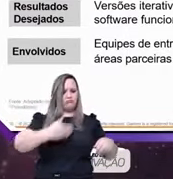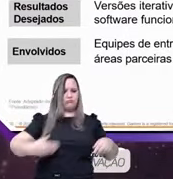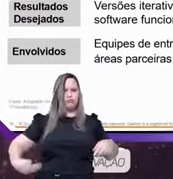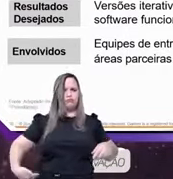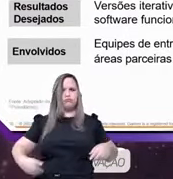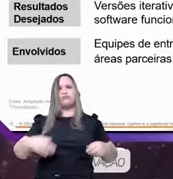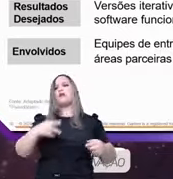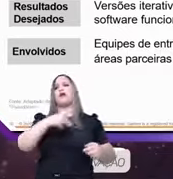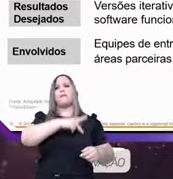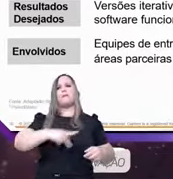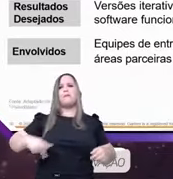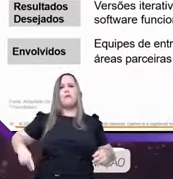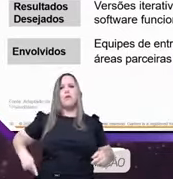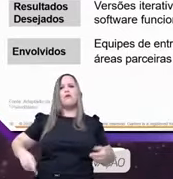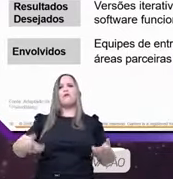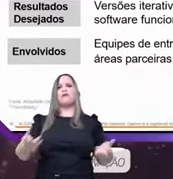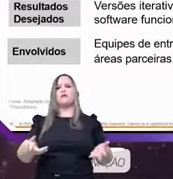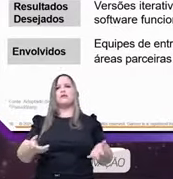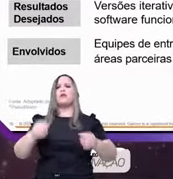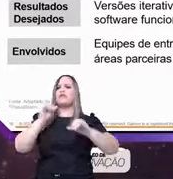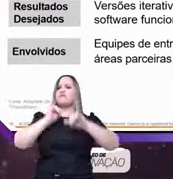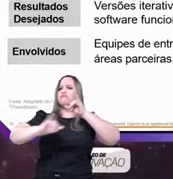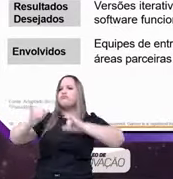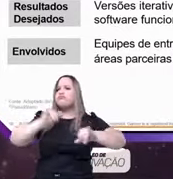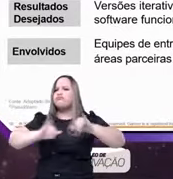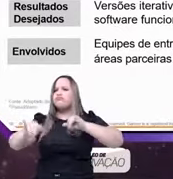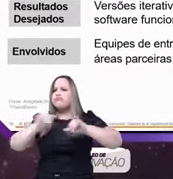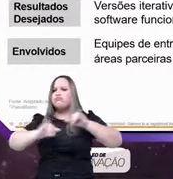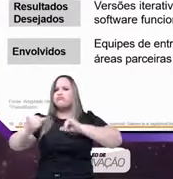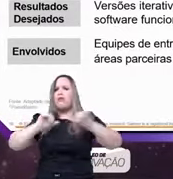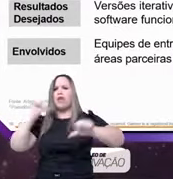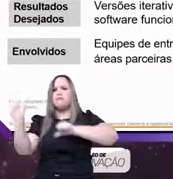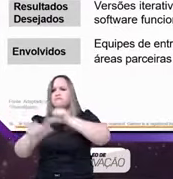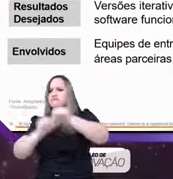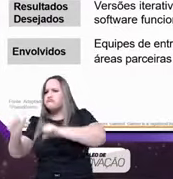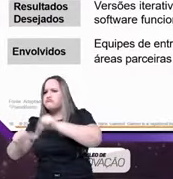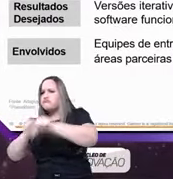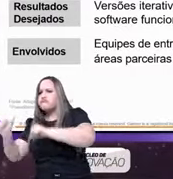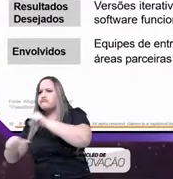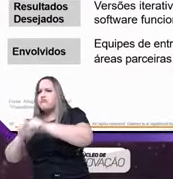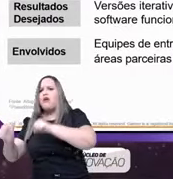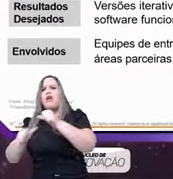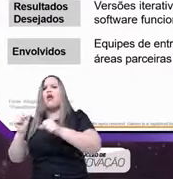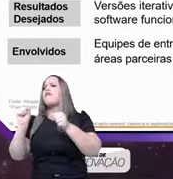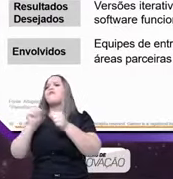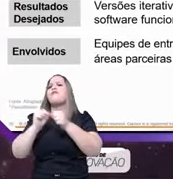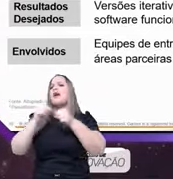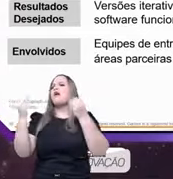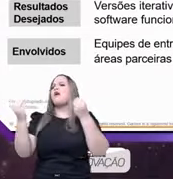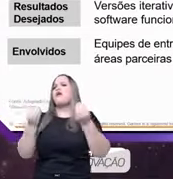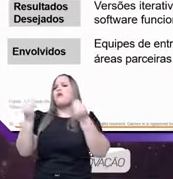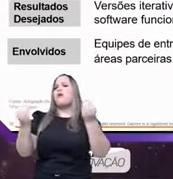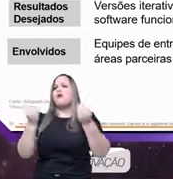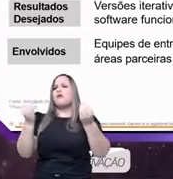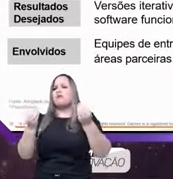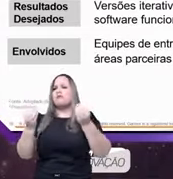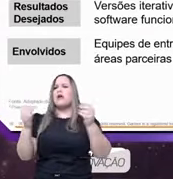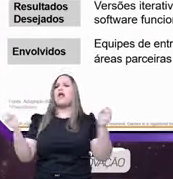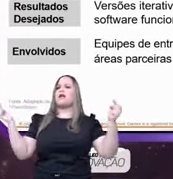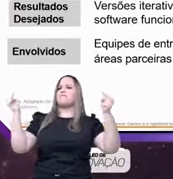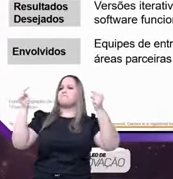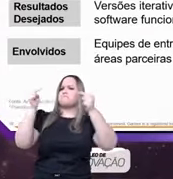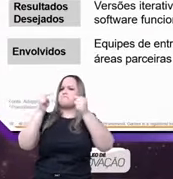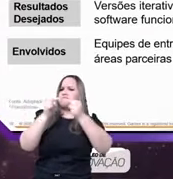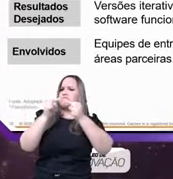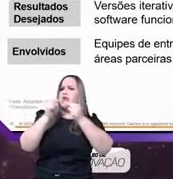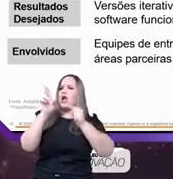Foi preservada porque ela pediu para não ser divulgada. Foi mudado o nome dela. Então, o que ela fez? Ela pegou, começou a aplicar isso e ela começou a utilizar